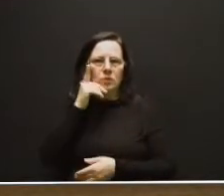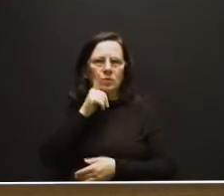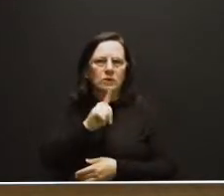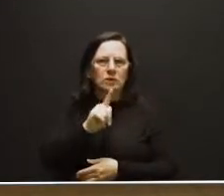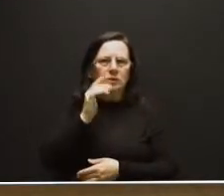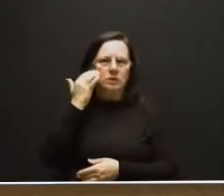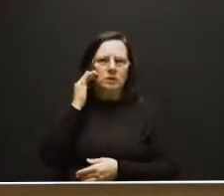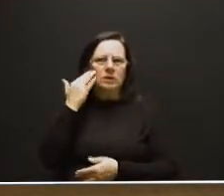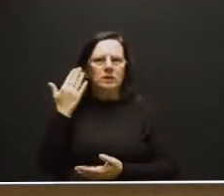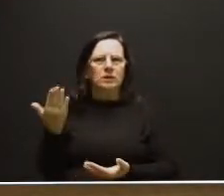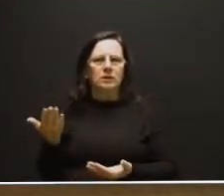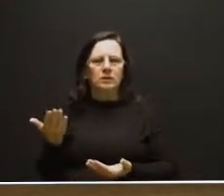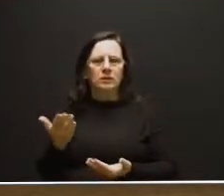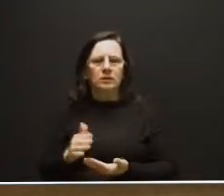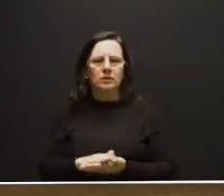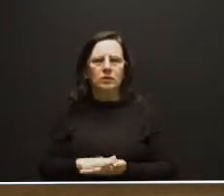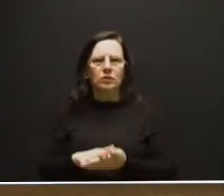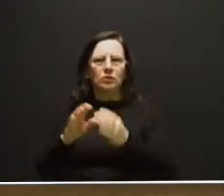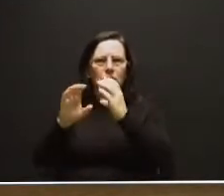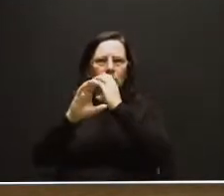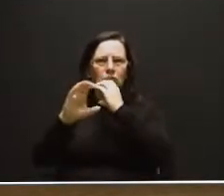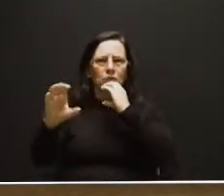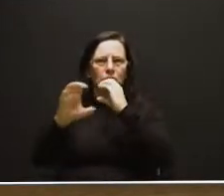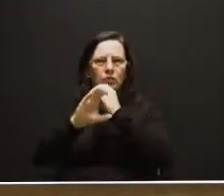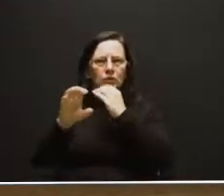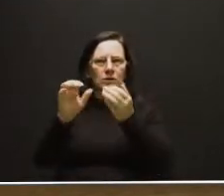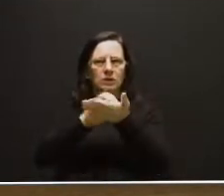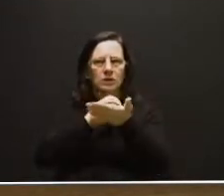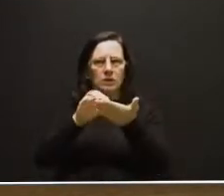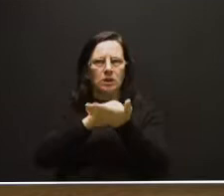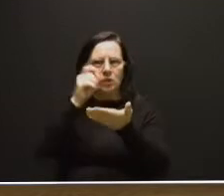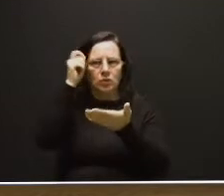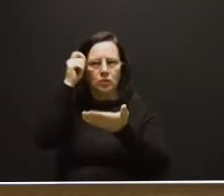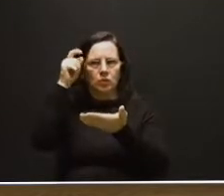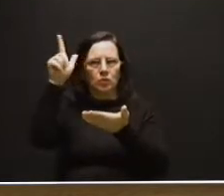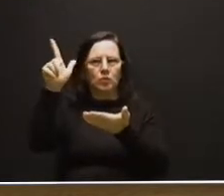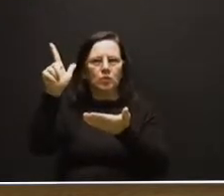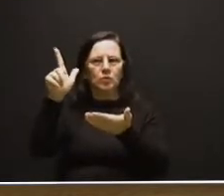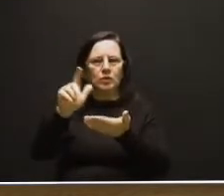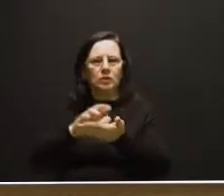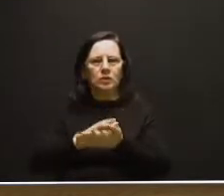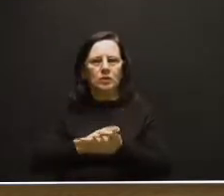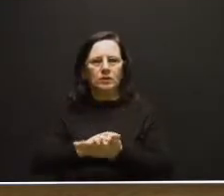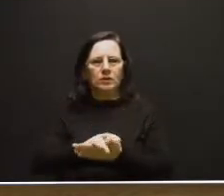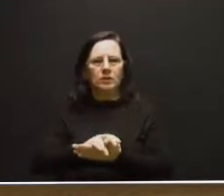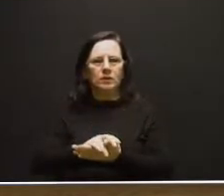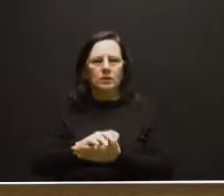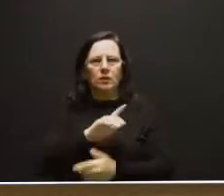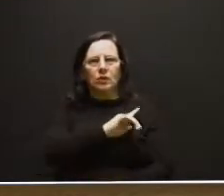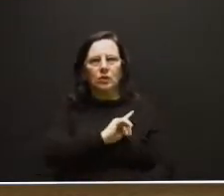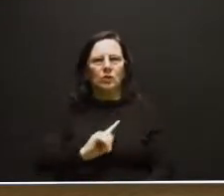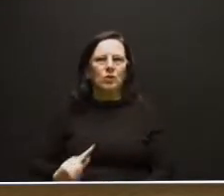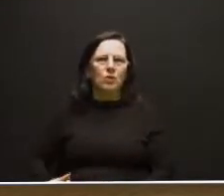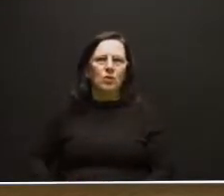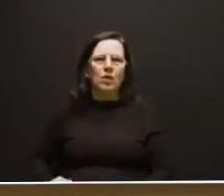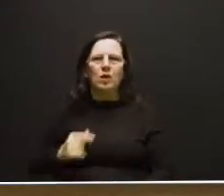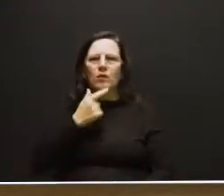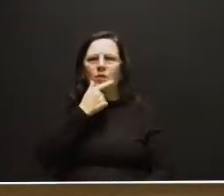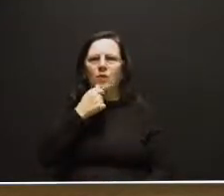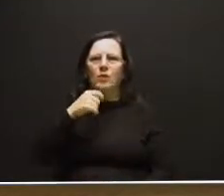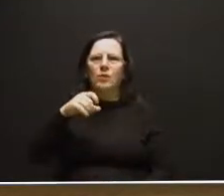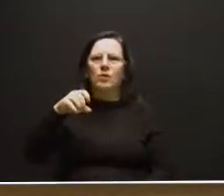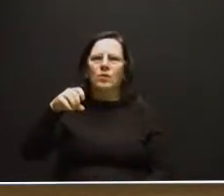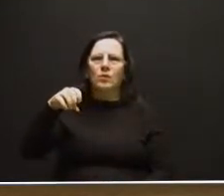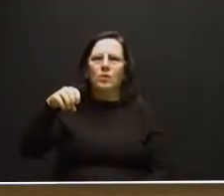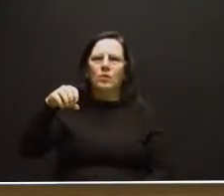entender o engenheiro secretário de cultura do governo mas faria lei farias